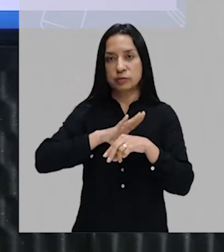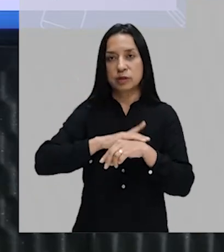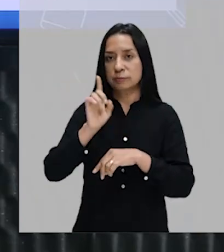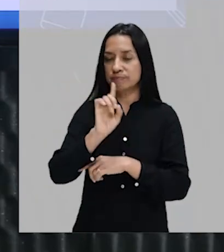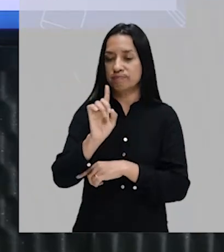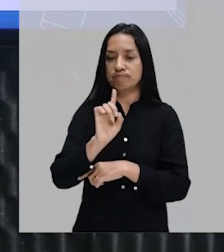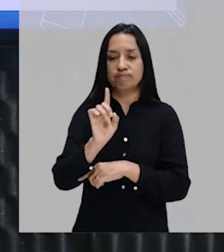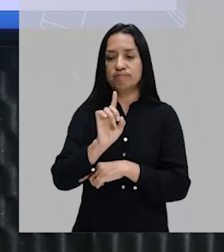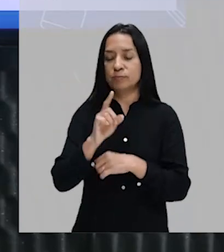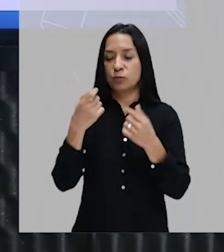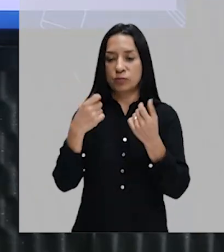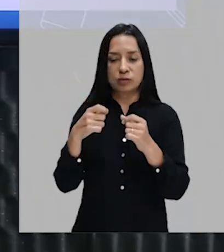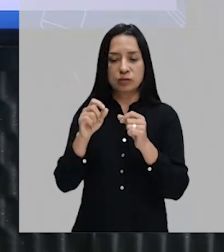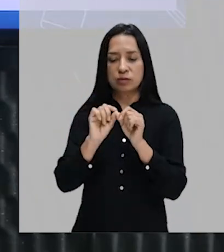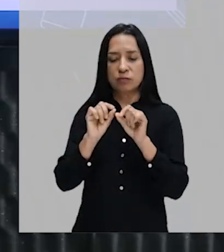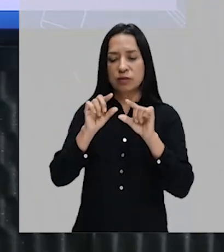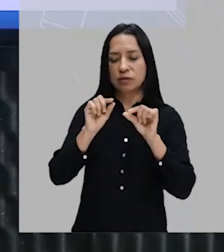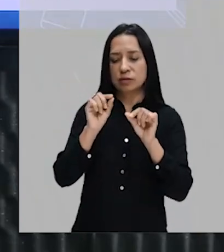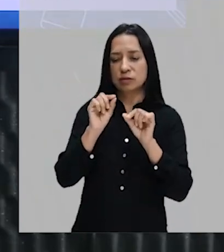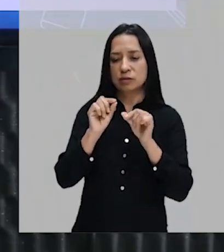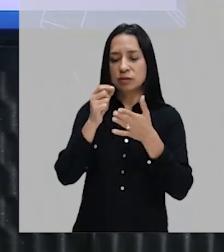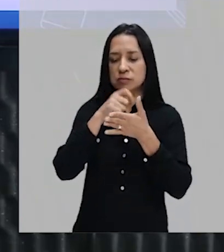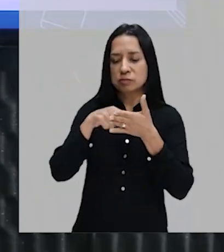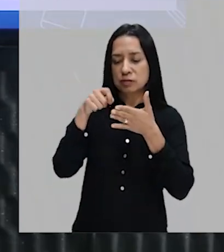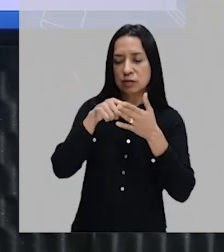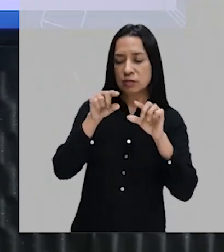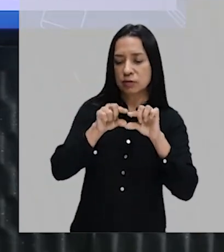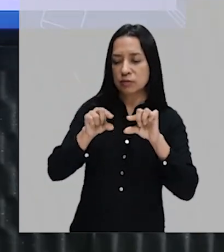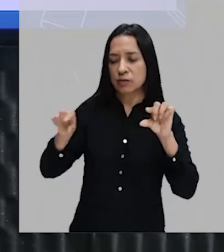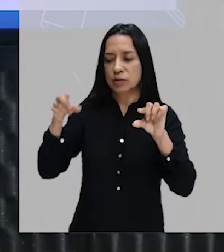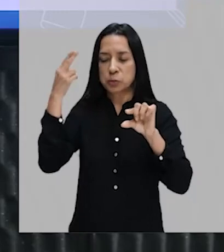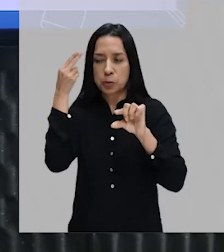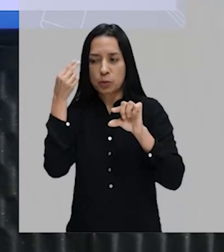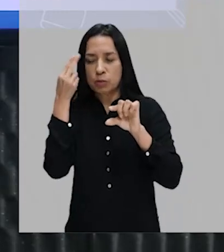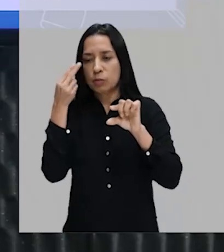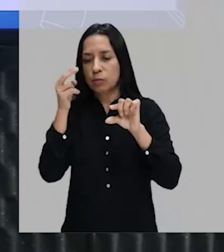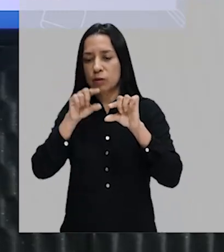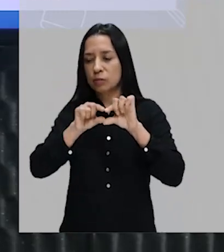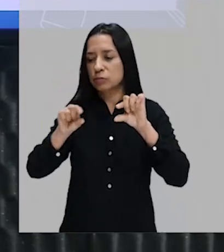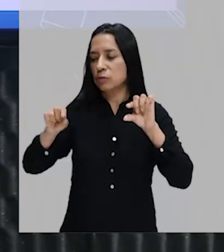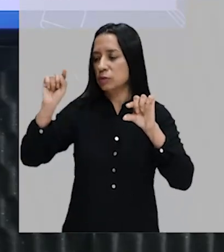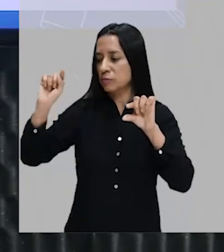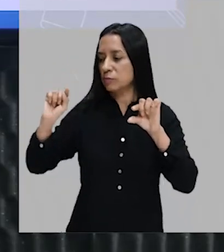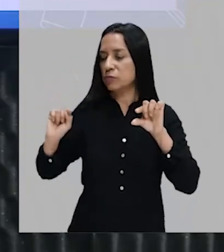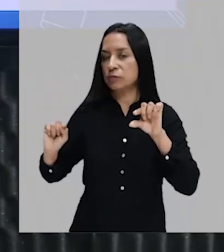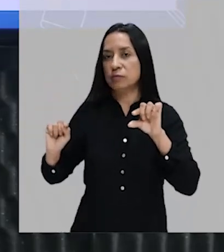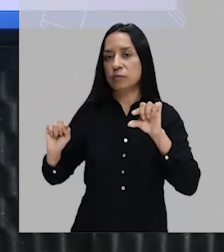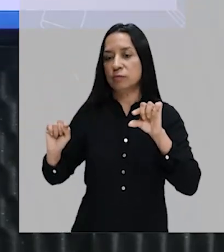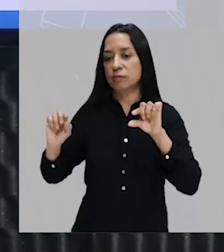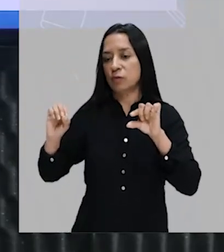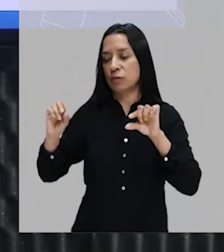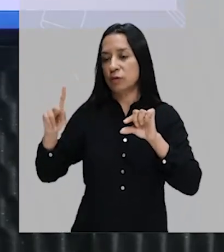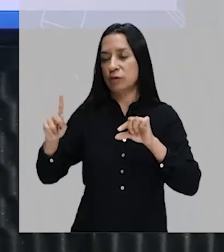espanhol. Em português, você faz a sua construção, a sua frase exclamativa e só coloca a pontuação no final,